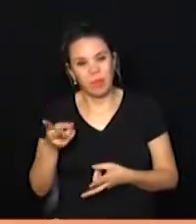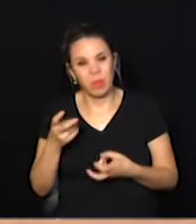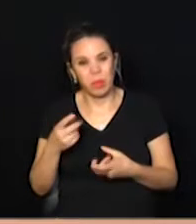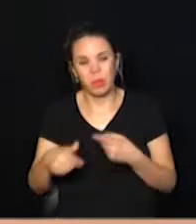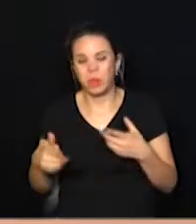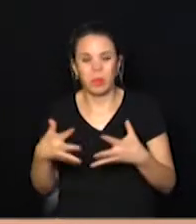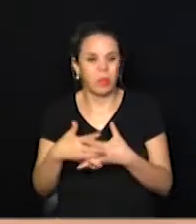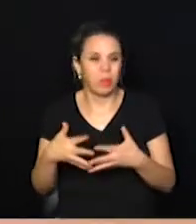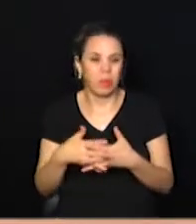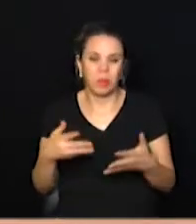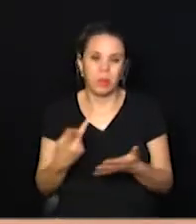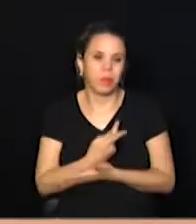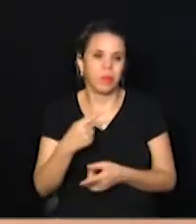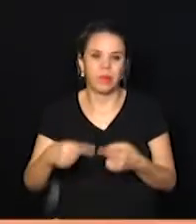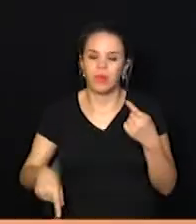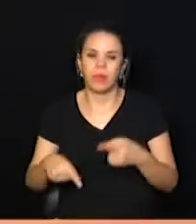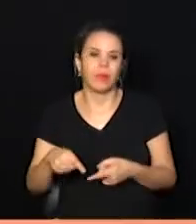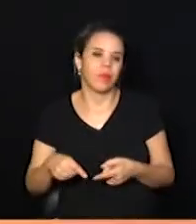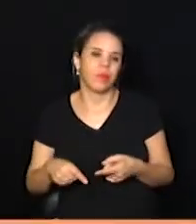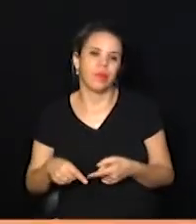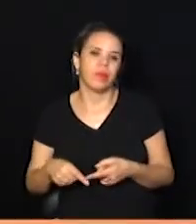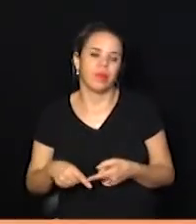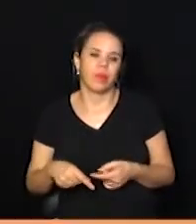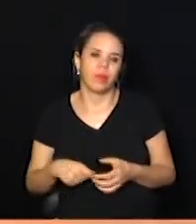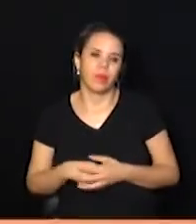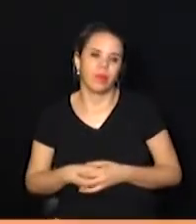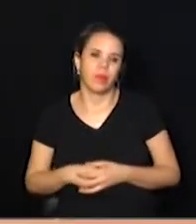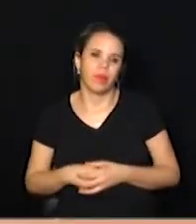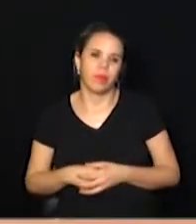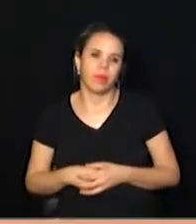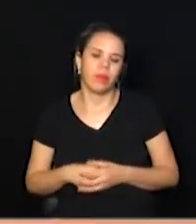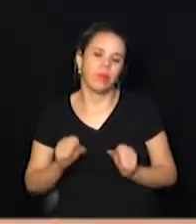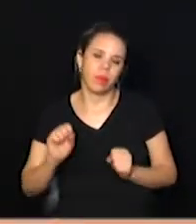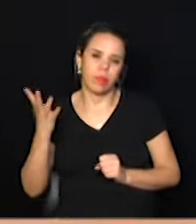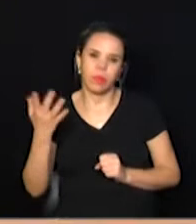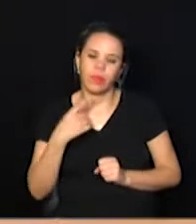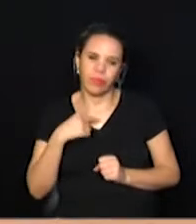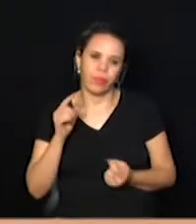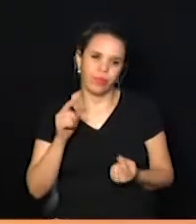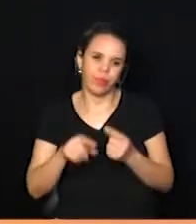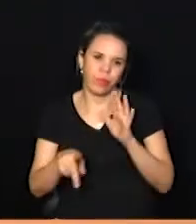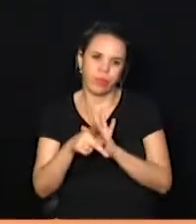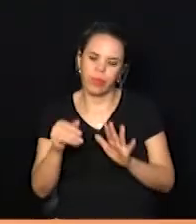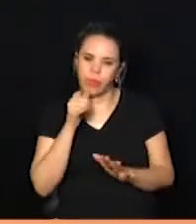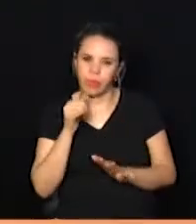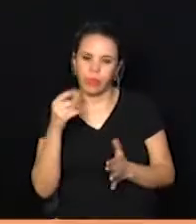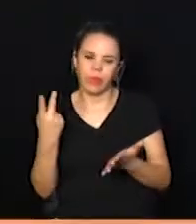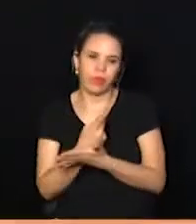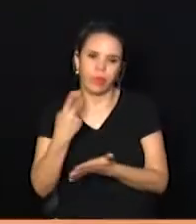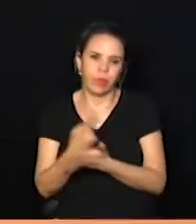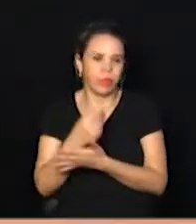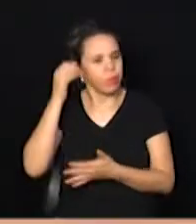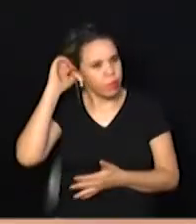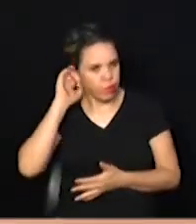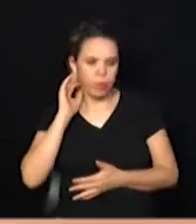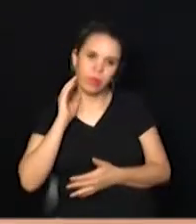que podem, em tese, ter configurado uma conduta proposital, uma sucessão de erros que